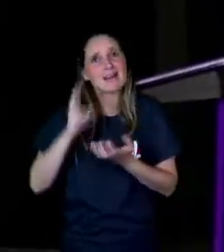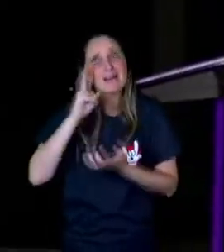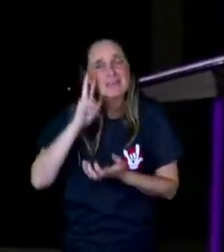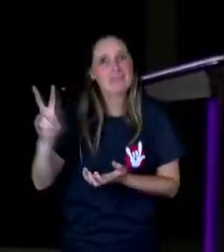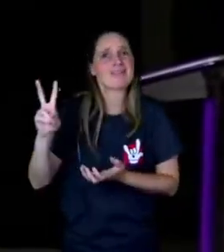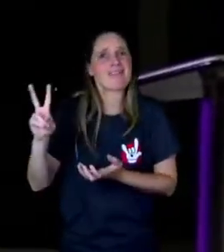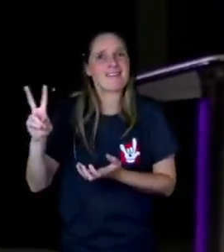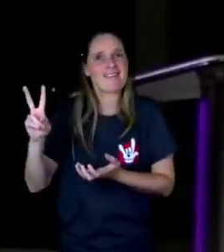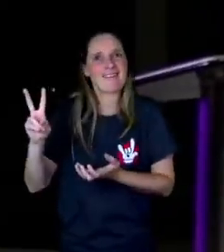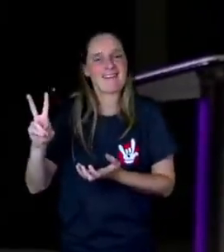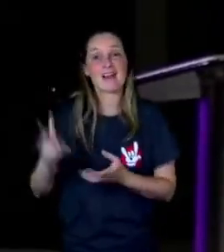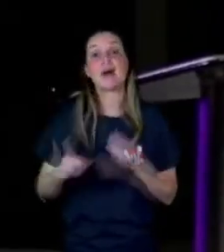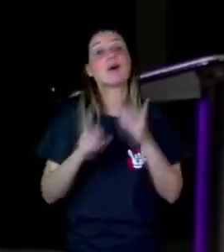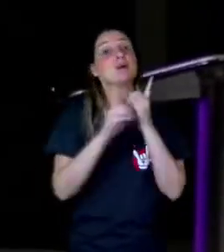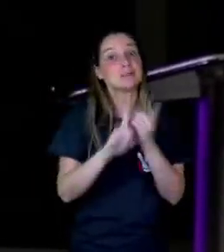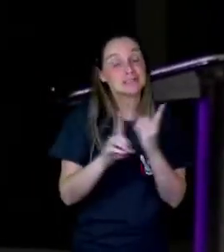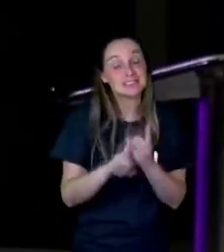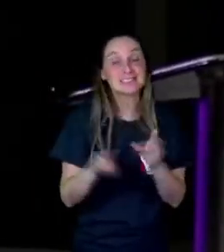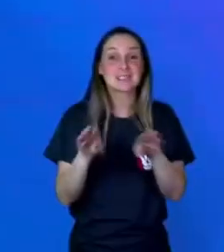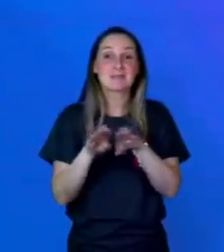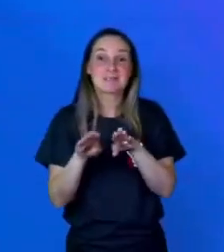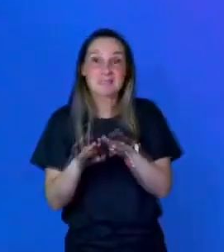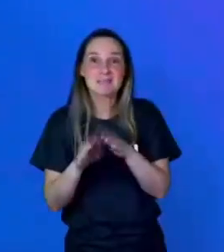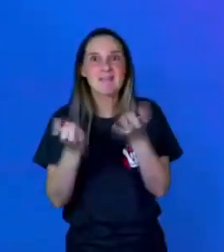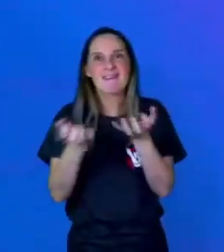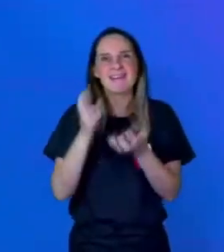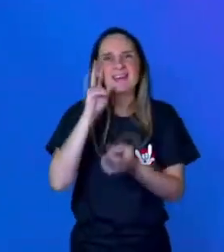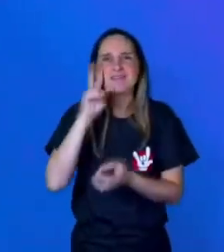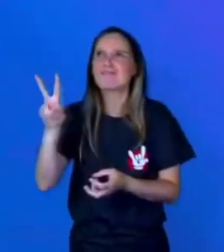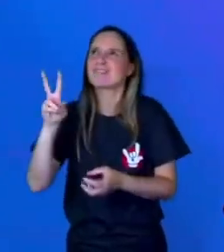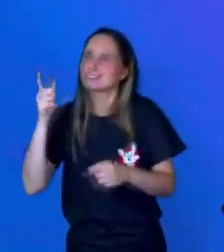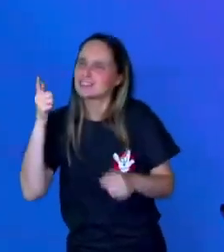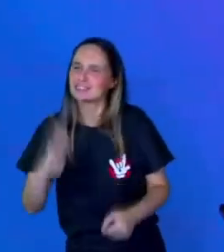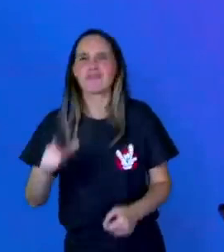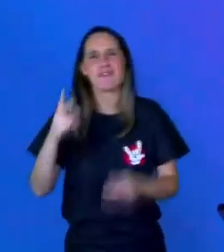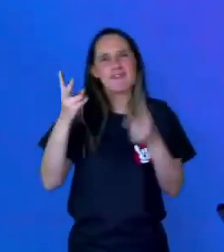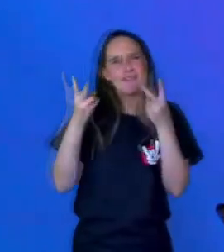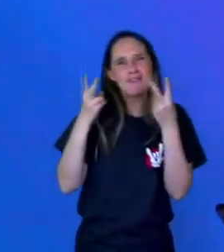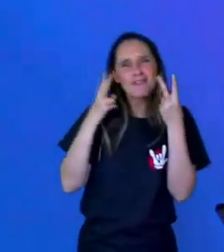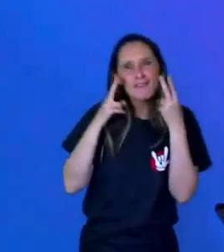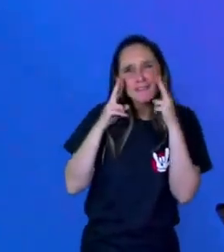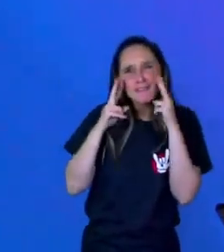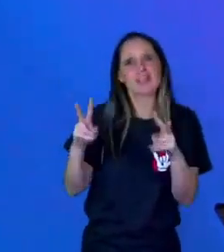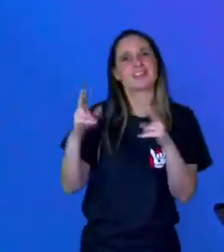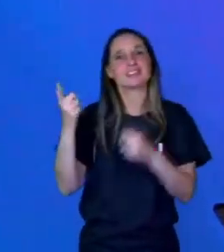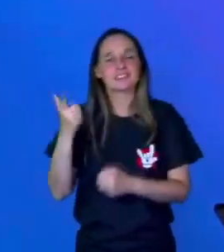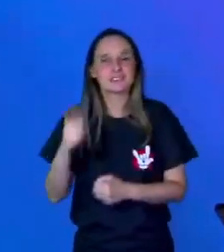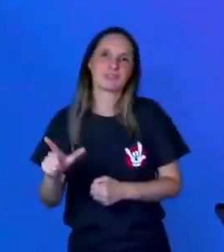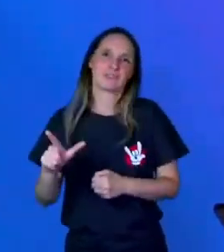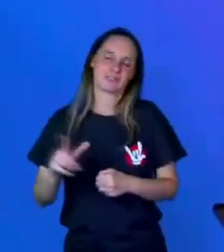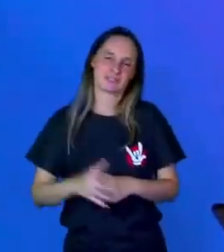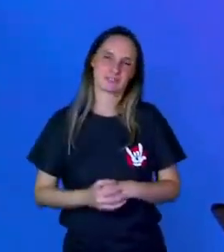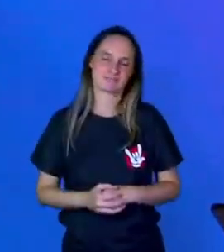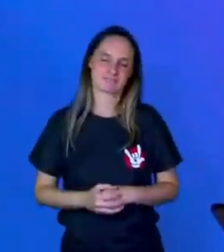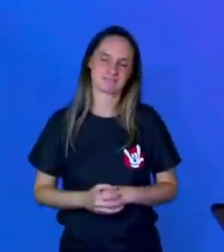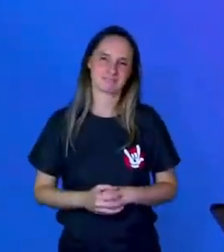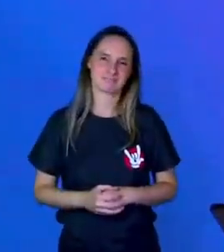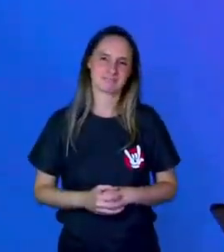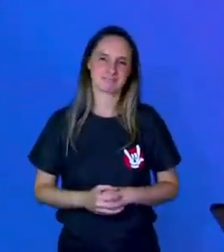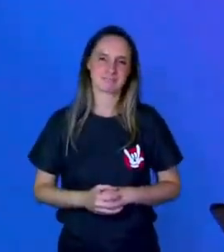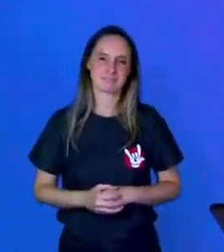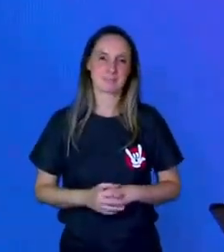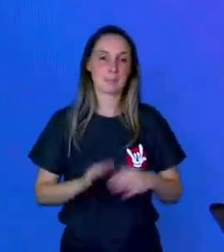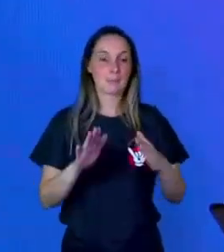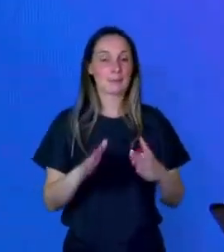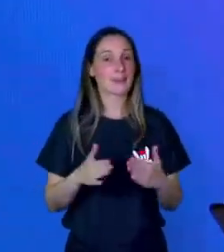ainda mais fascinante a respeito do meu Deus? Até que vem esse dia,